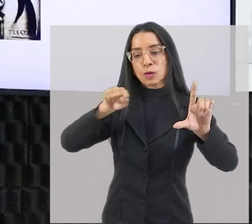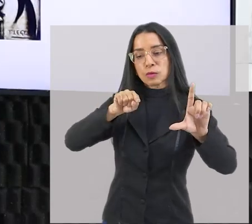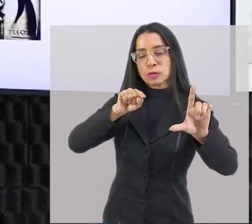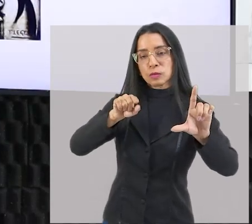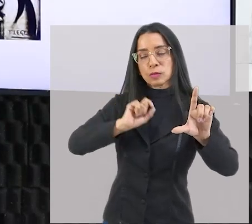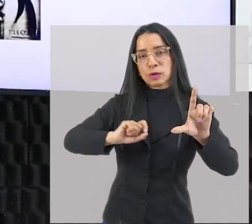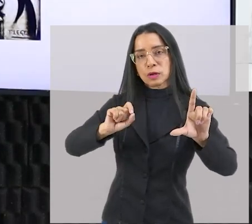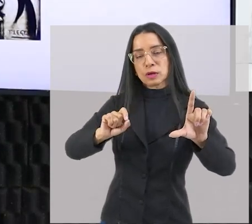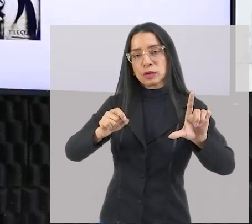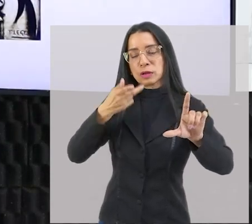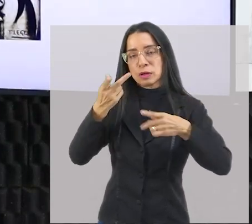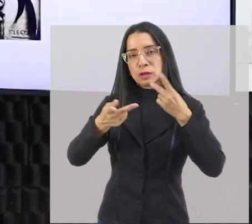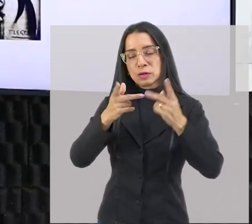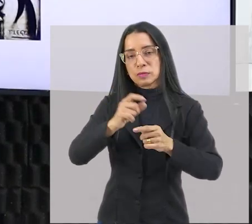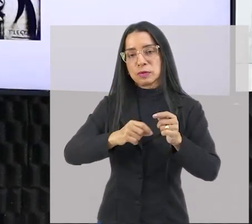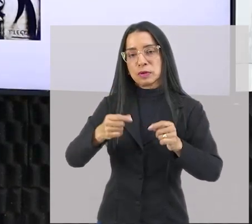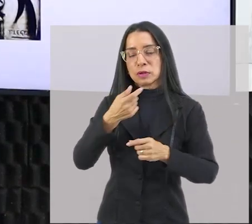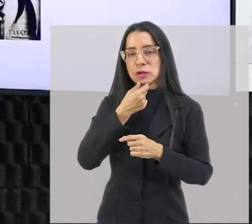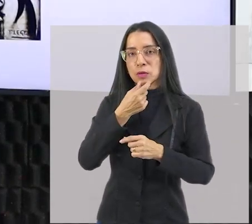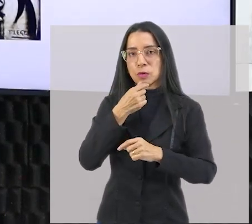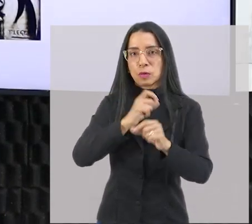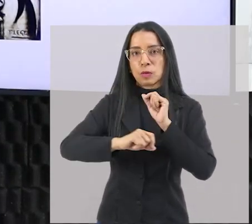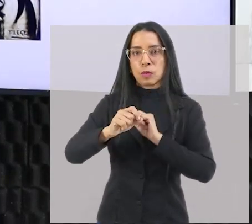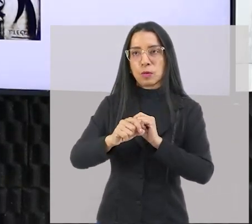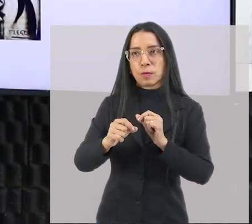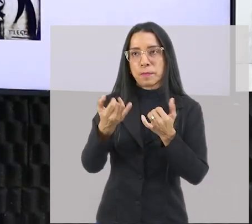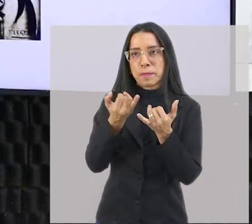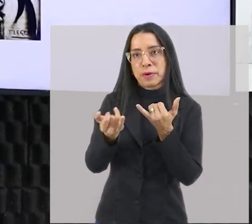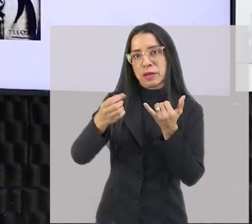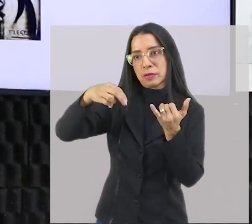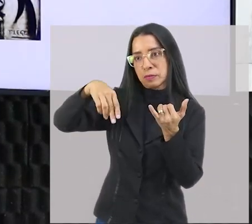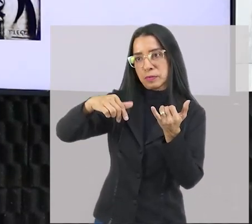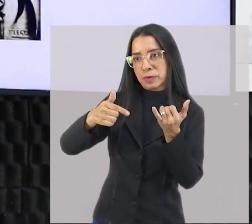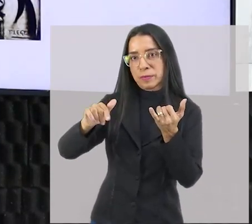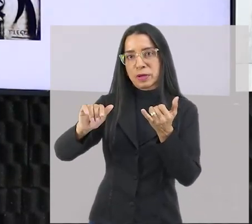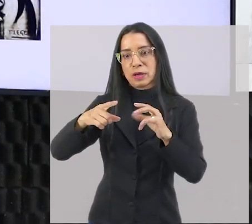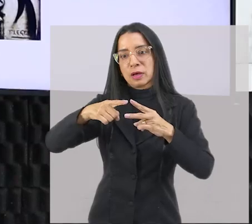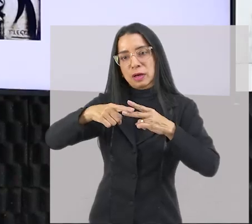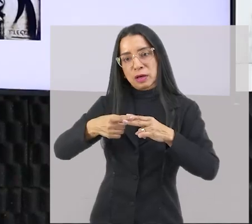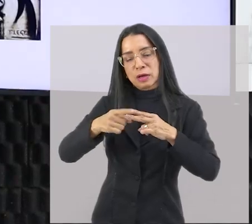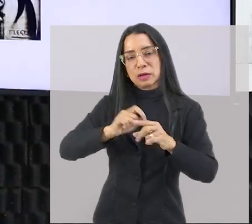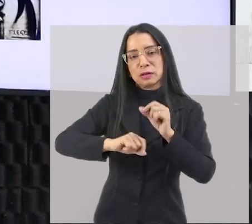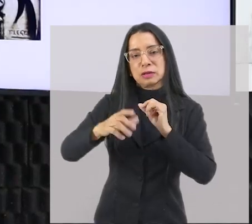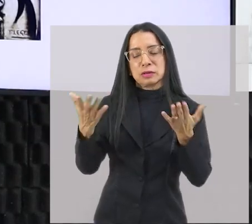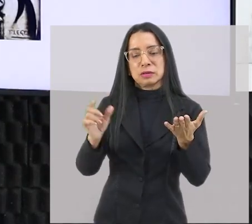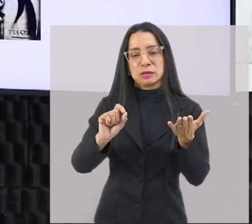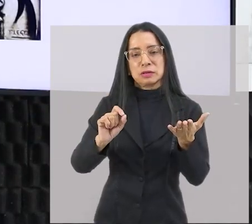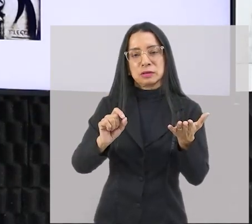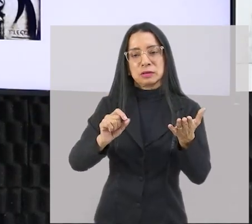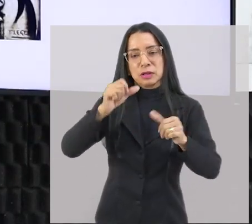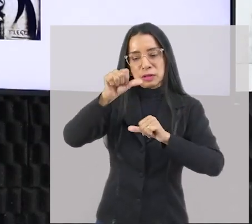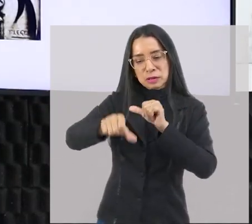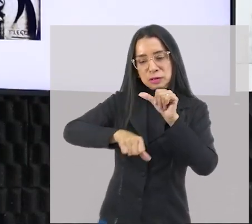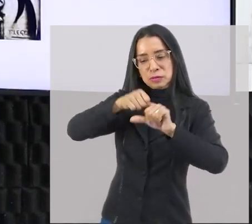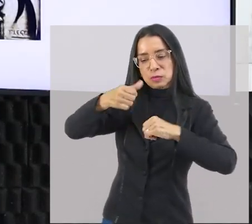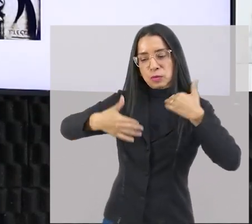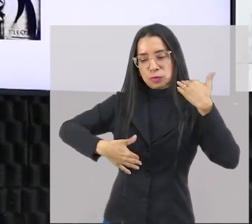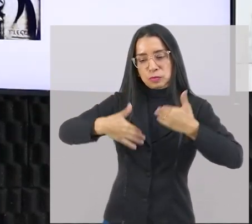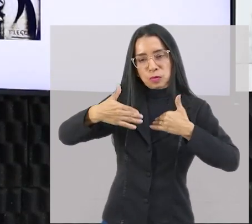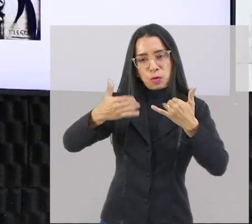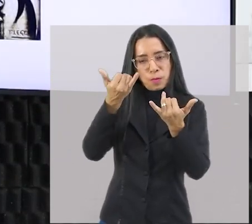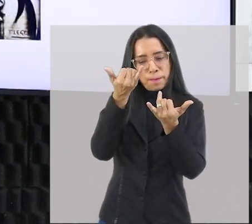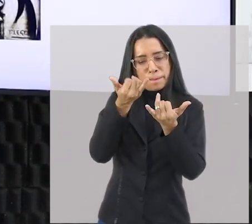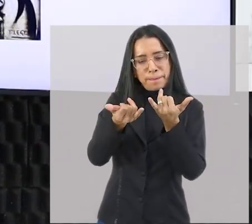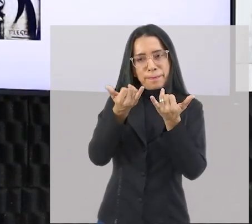aqui, ele diz que o homem é uma máquina, né? E aí ele transforma este homem num corpo literalmente angular, tubular, para parecer uma